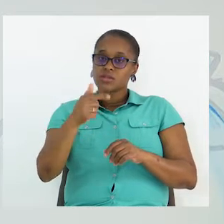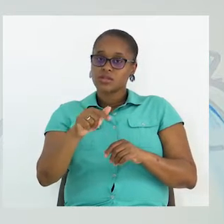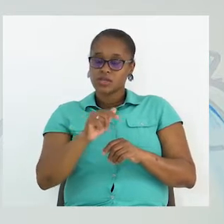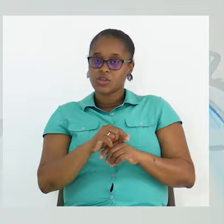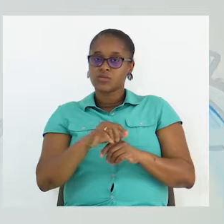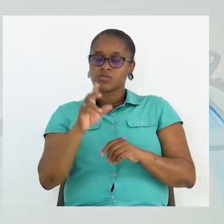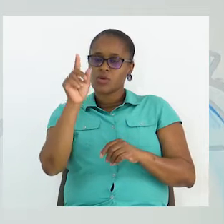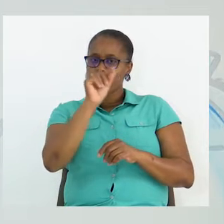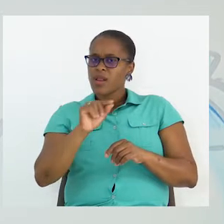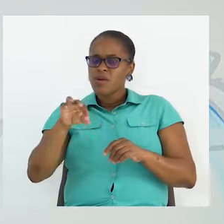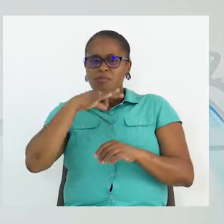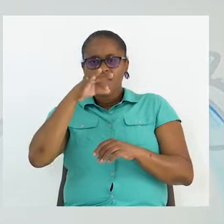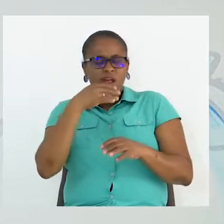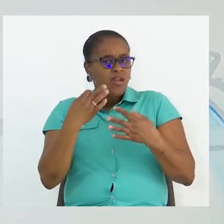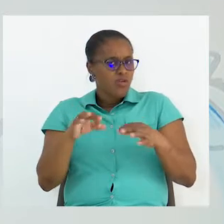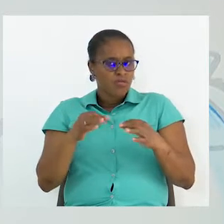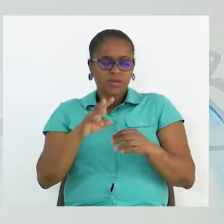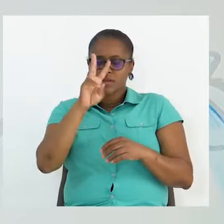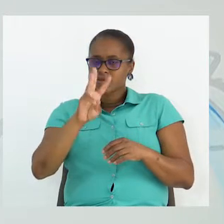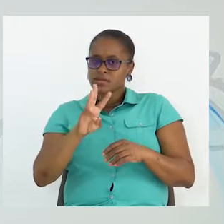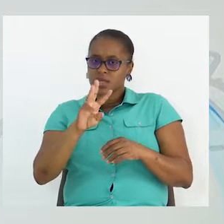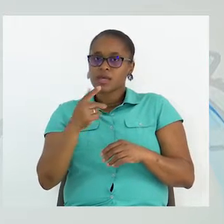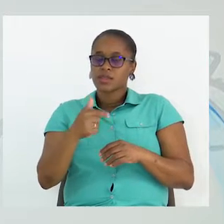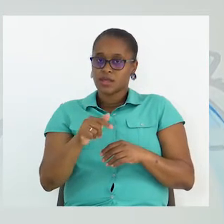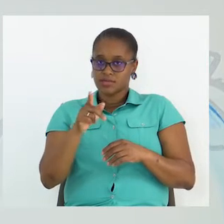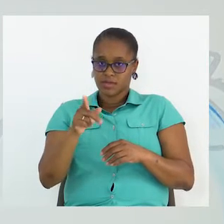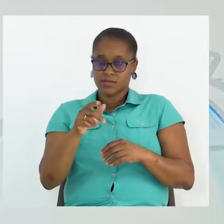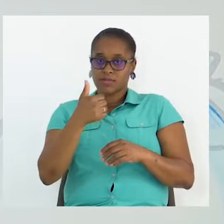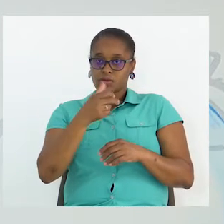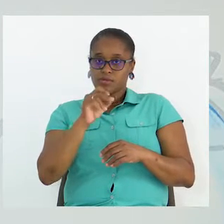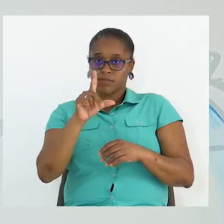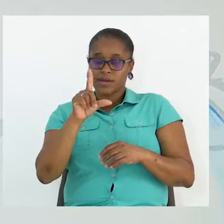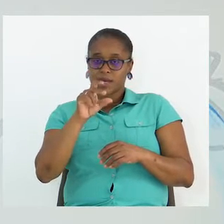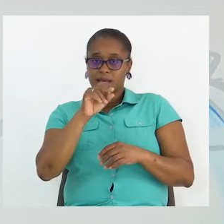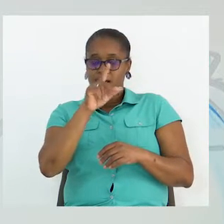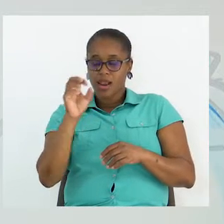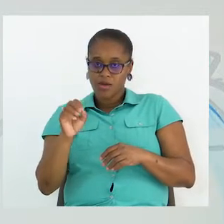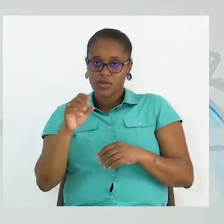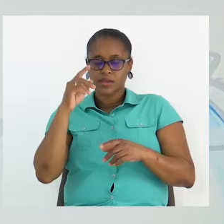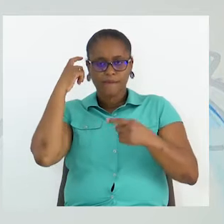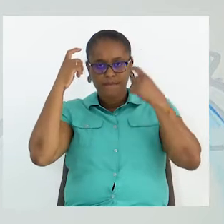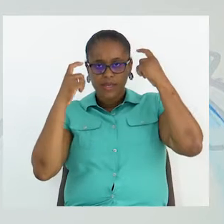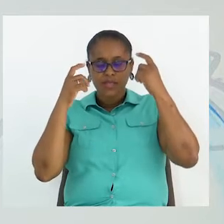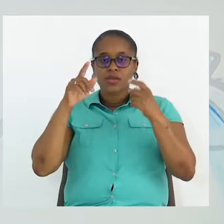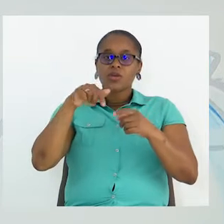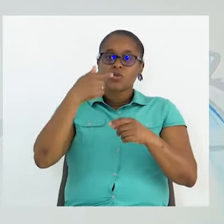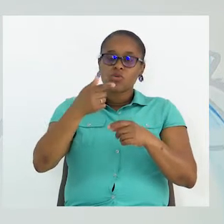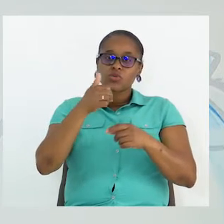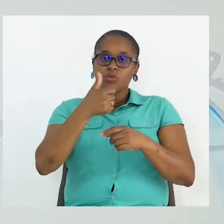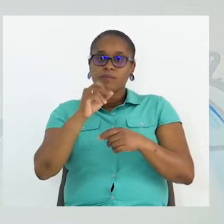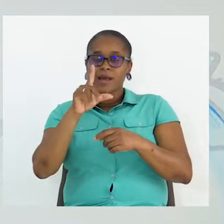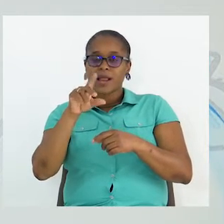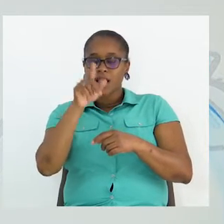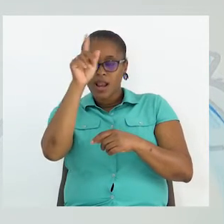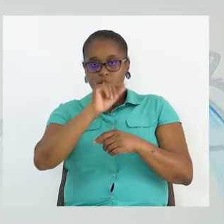uma fala normal. Na terceira vinheta, temos um balão de pensamento e um outro balão off.